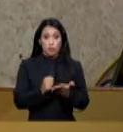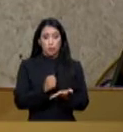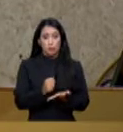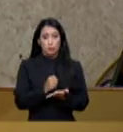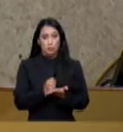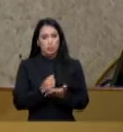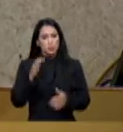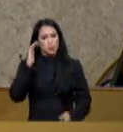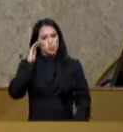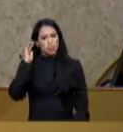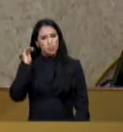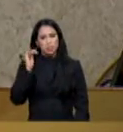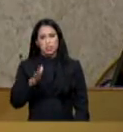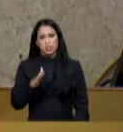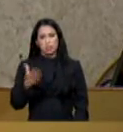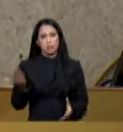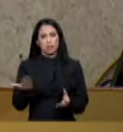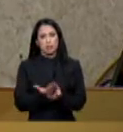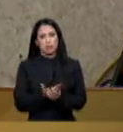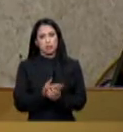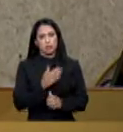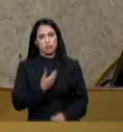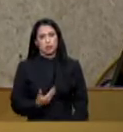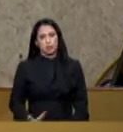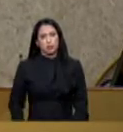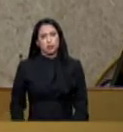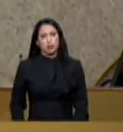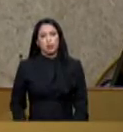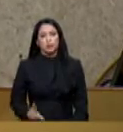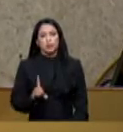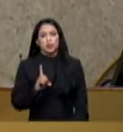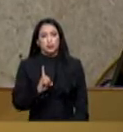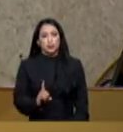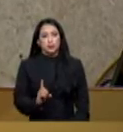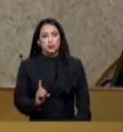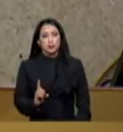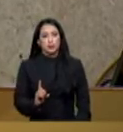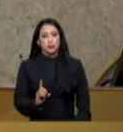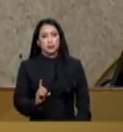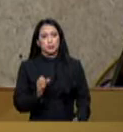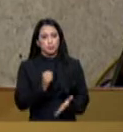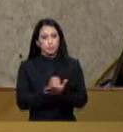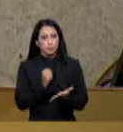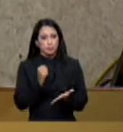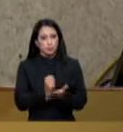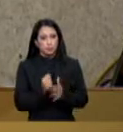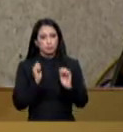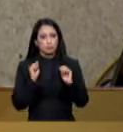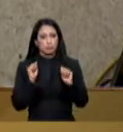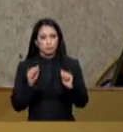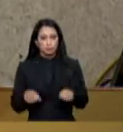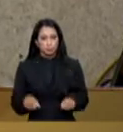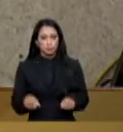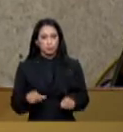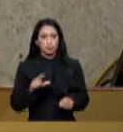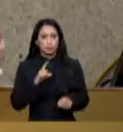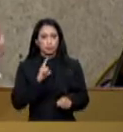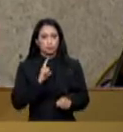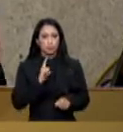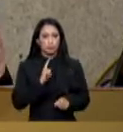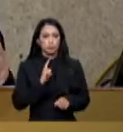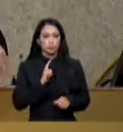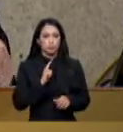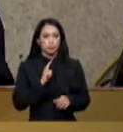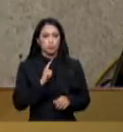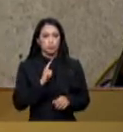ordem de priorização das ações públicas. D, os arranjos contratuais possíveis para a delegação